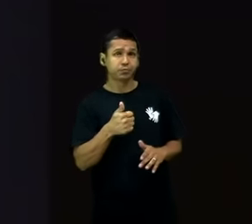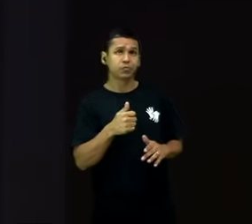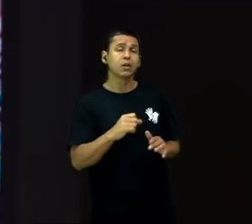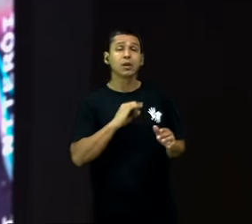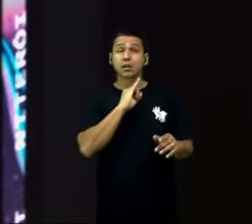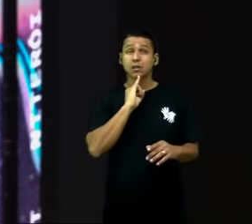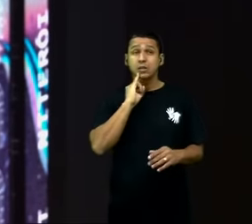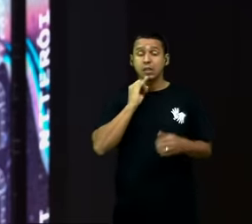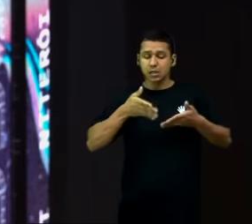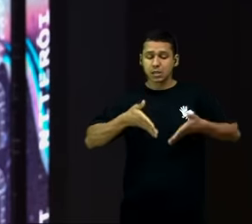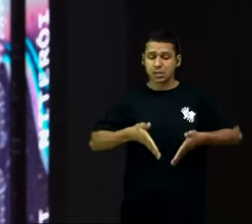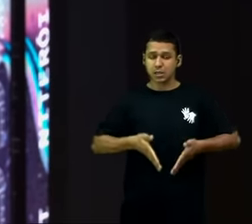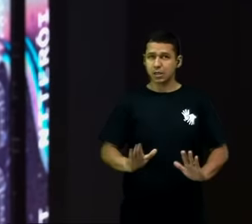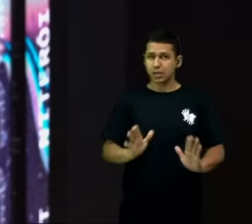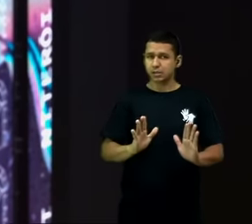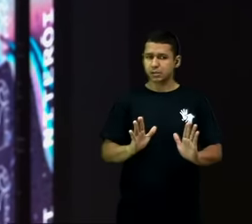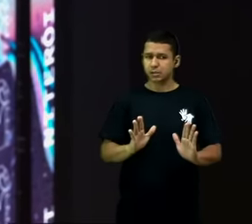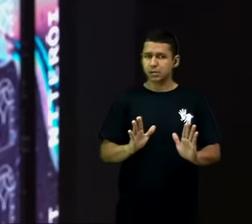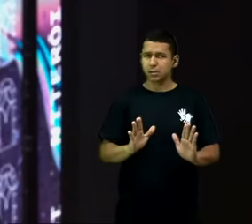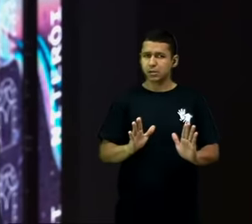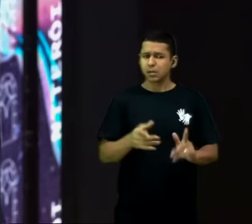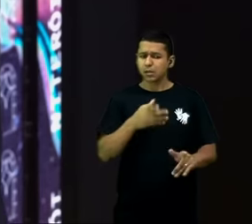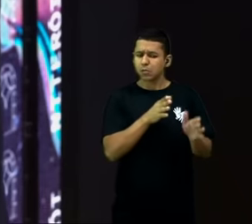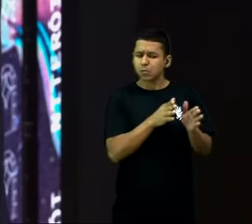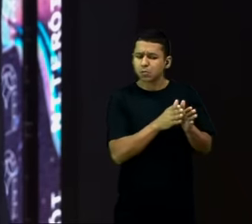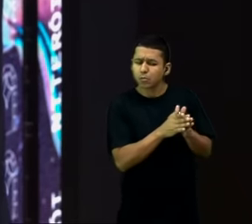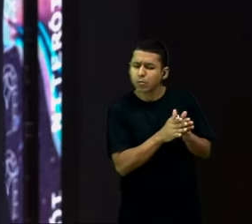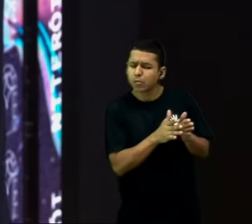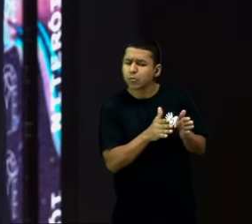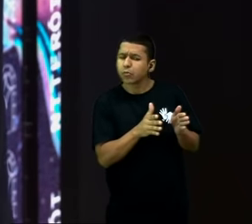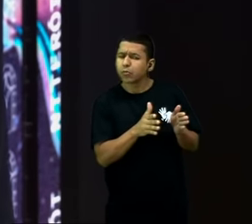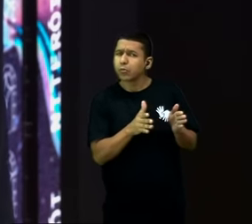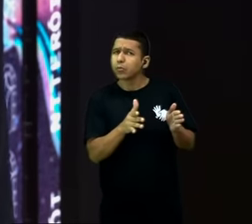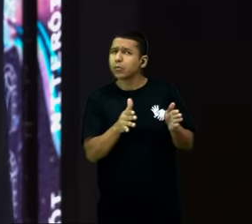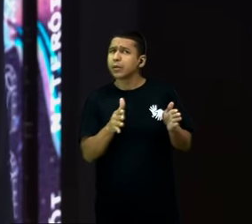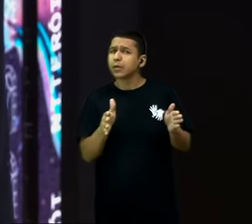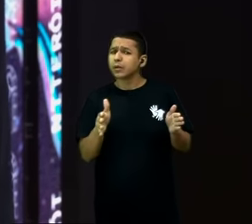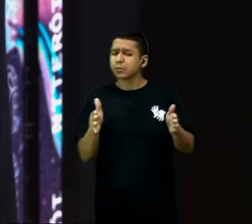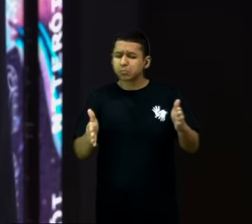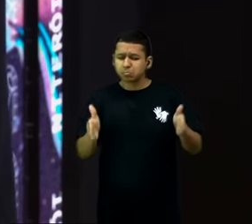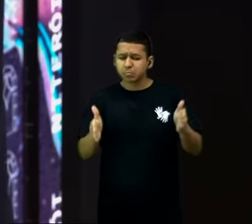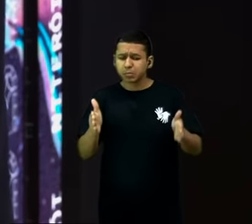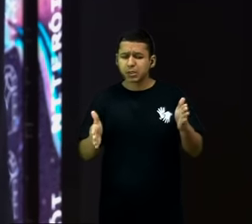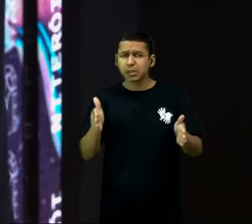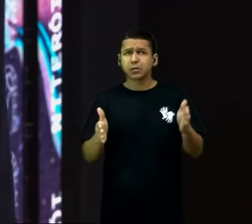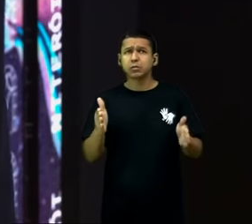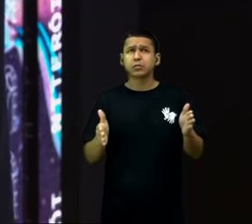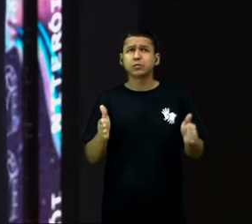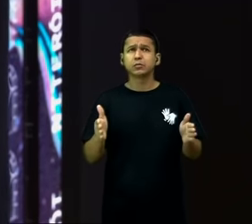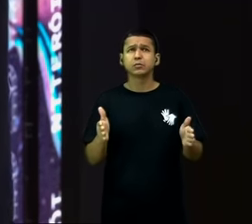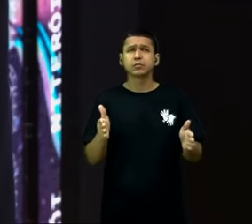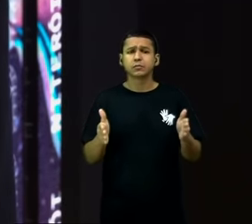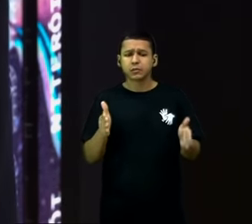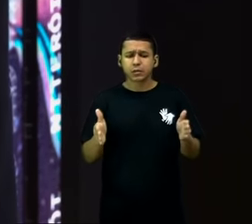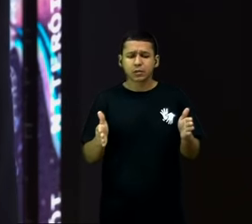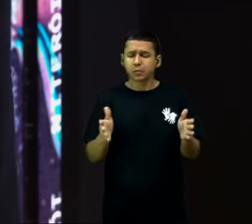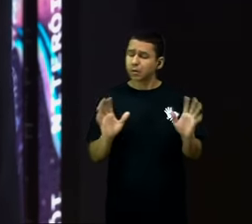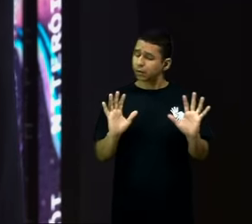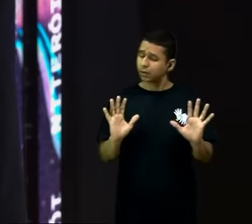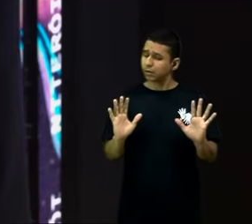hiato, tem um silêncio da vida de Isaac. Incrível, irmão, eu nunca tinha olhado isso, até que eu